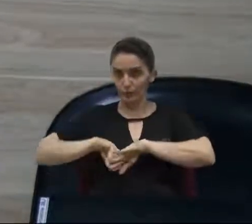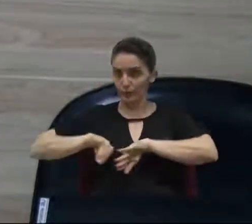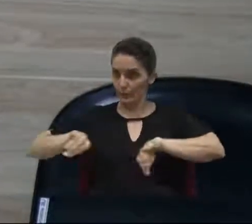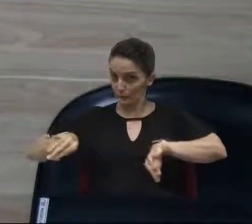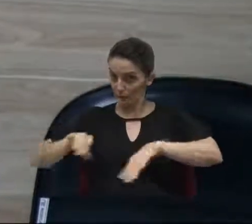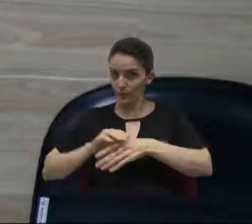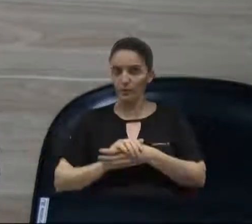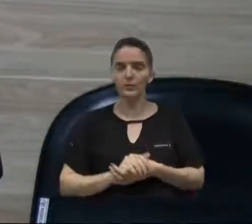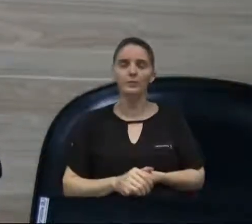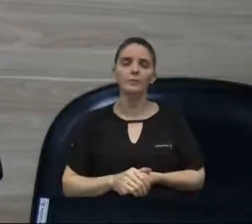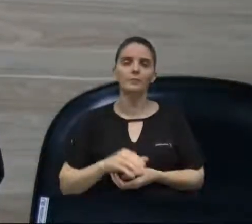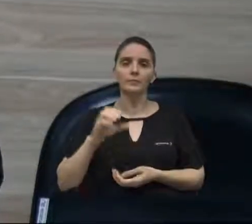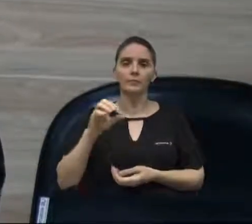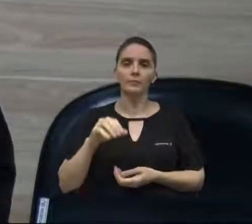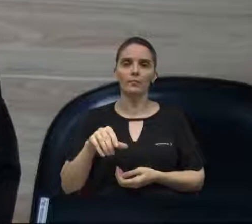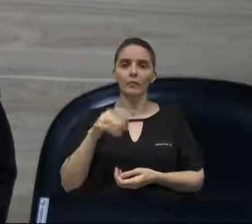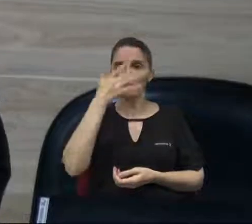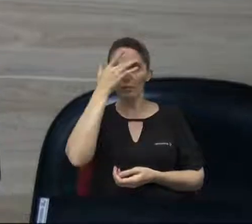Oswaldo